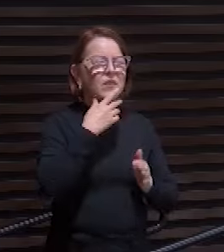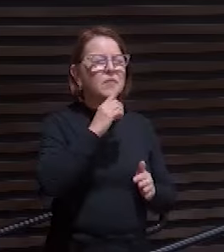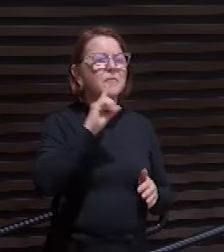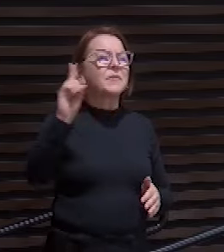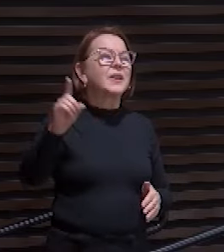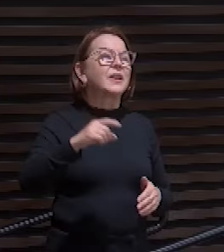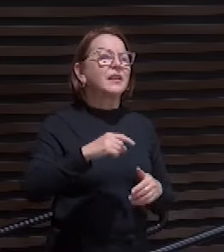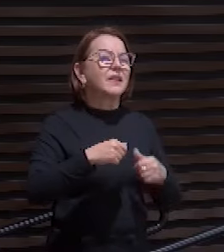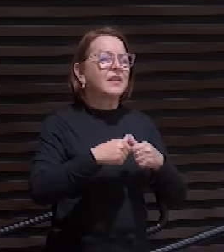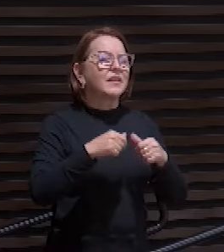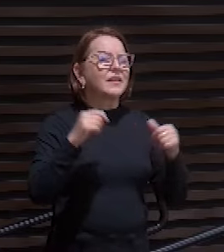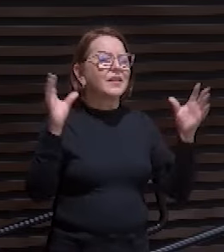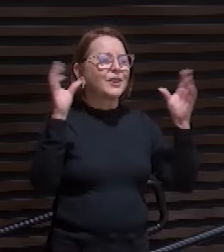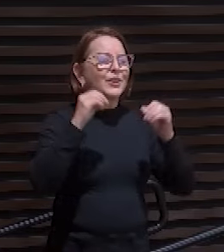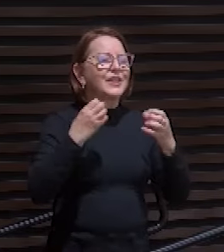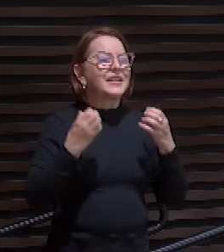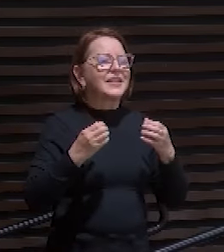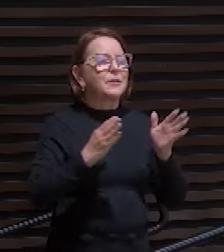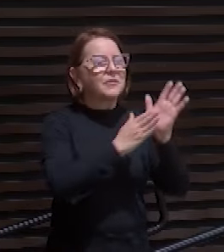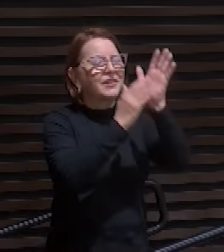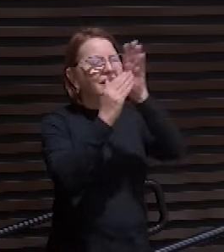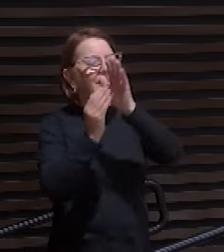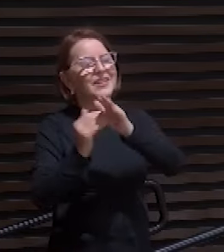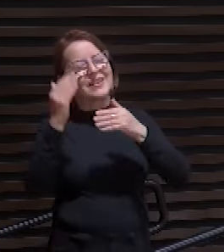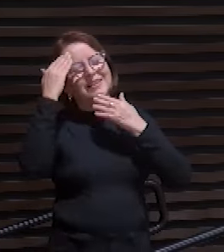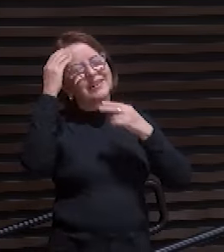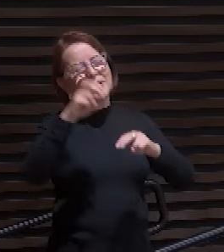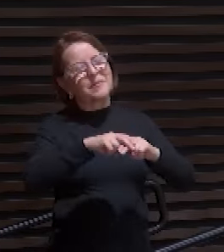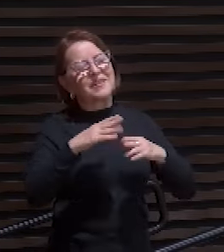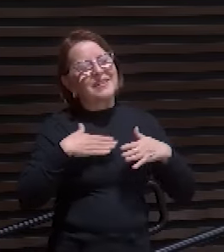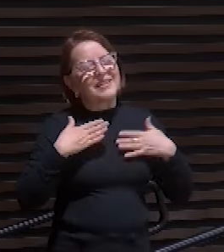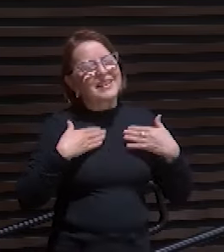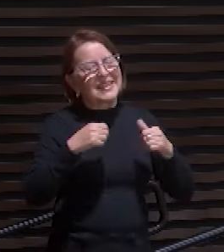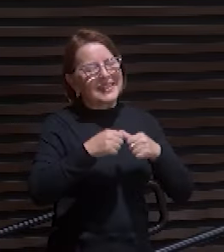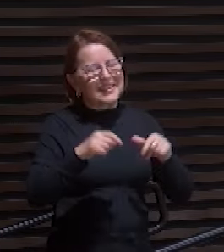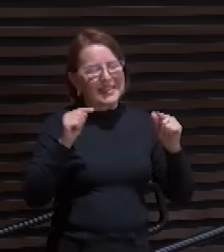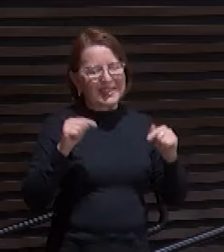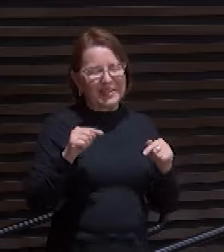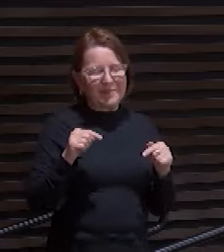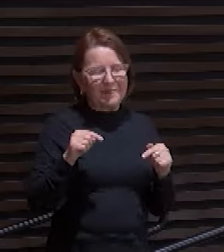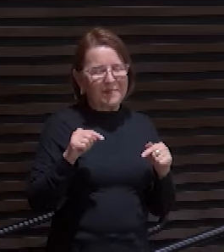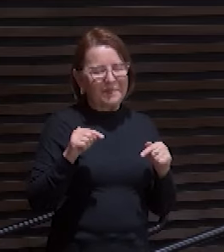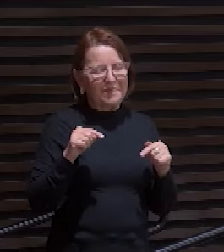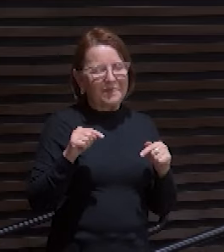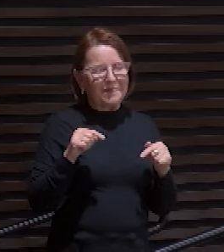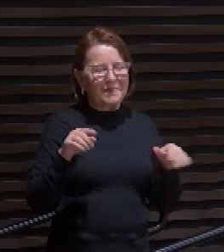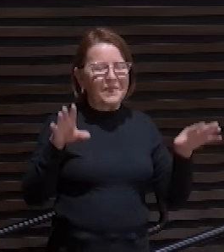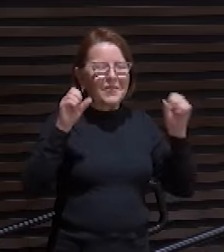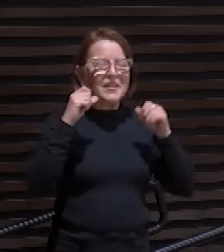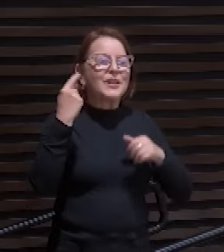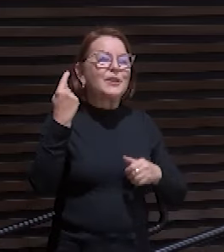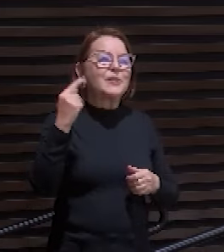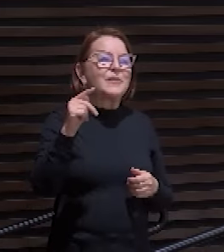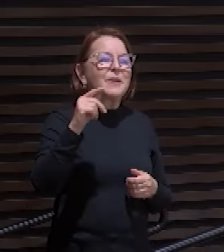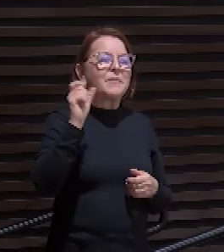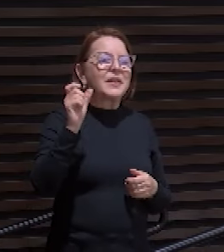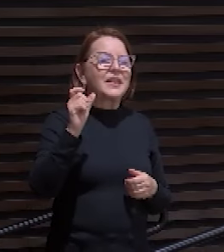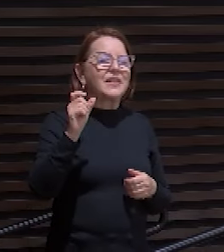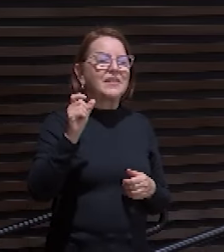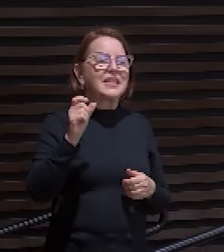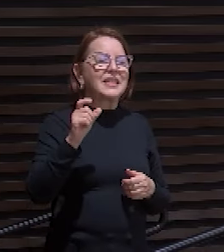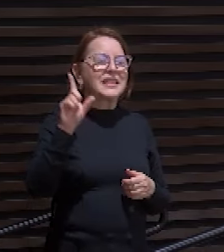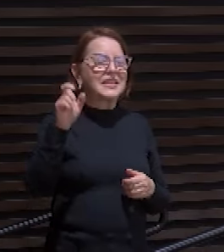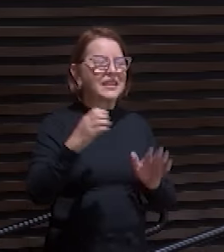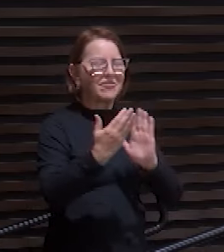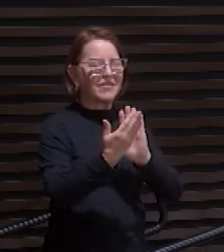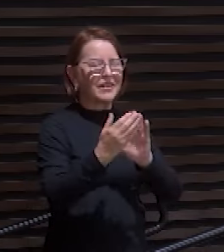queremos te louvar e te agradecer pelo privilégio de estarmos aqui ouvindo a Tua palavra, sendo confrontados pela